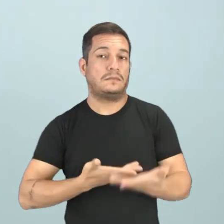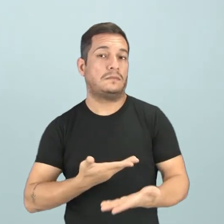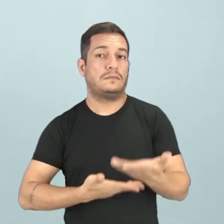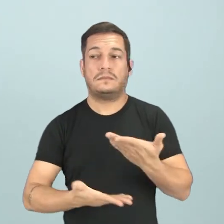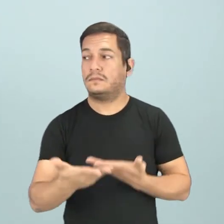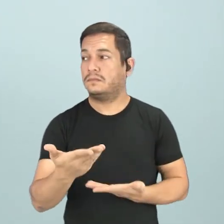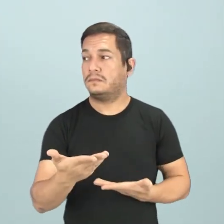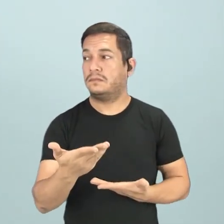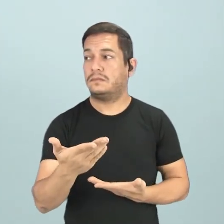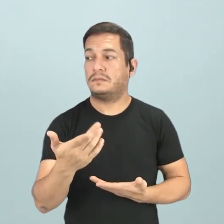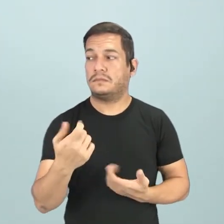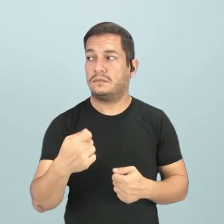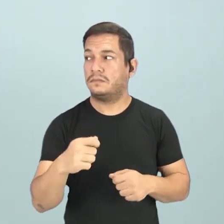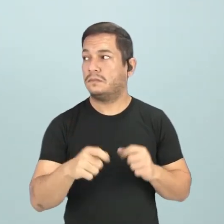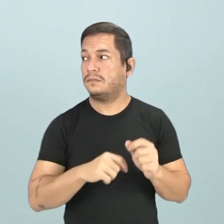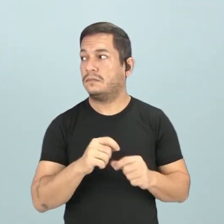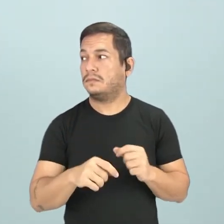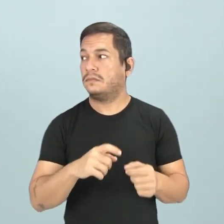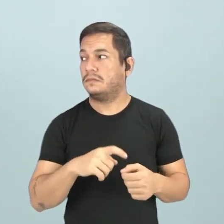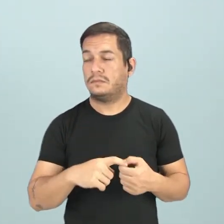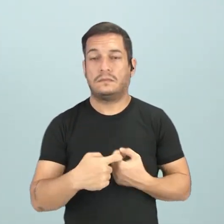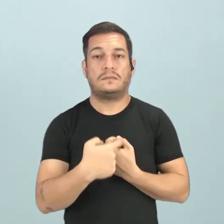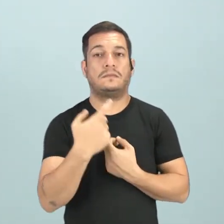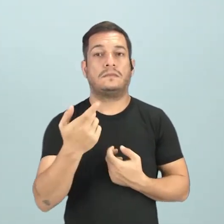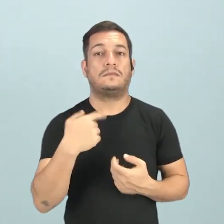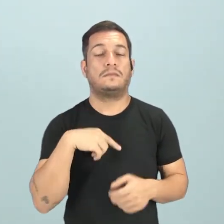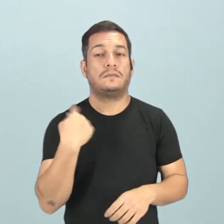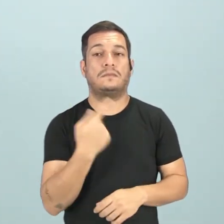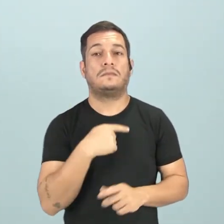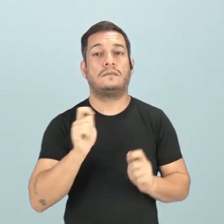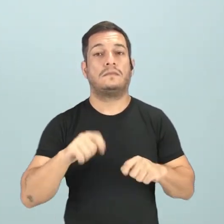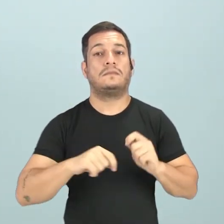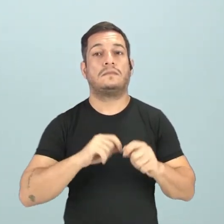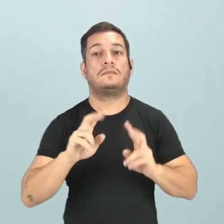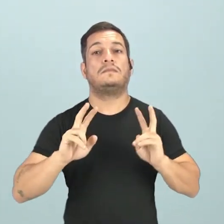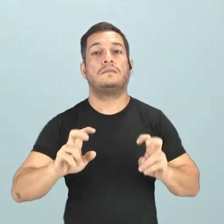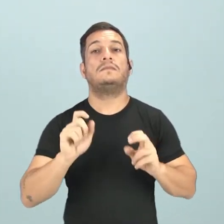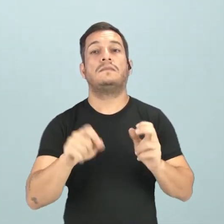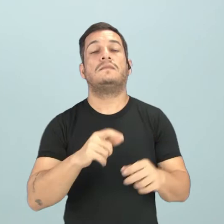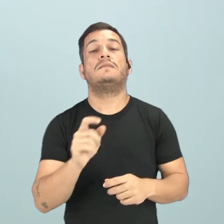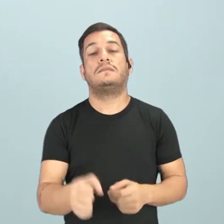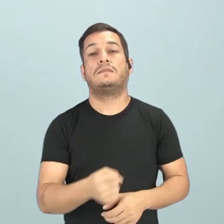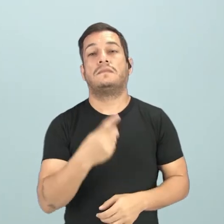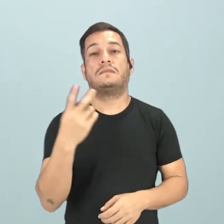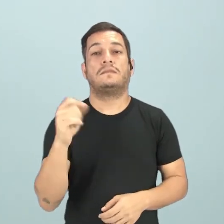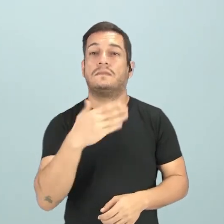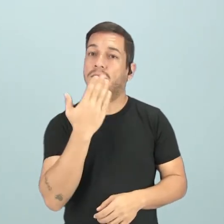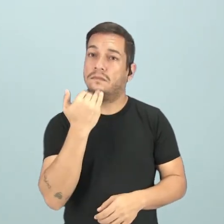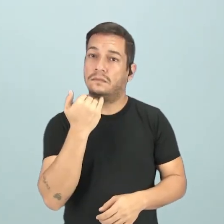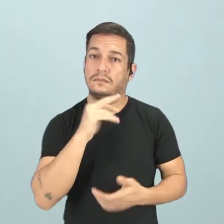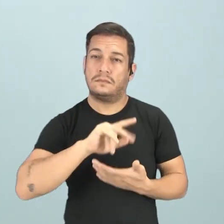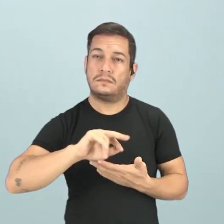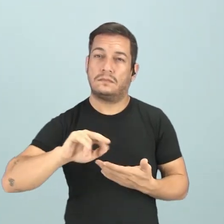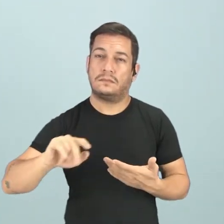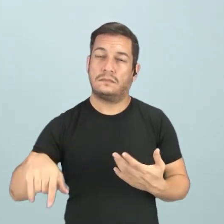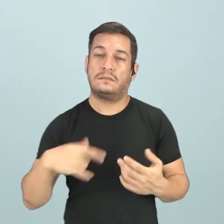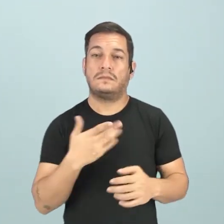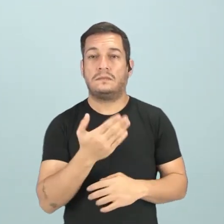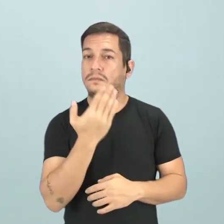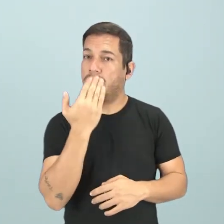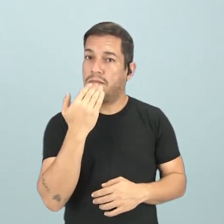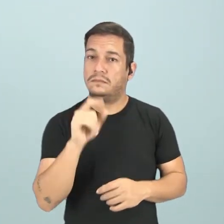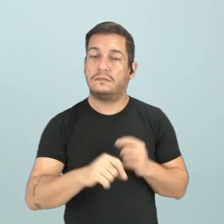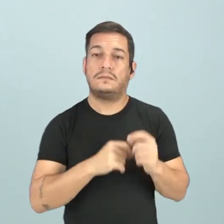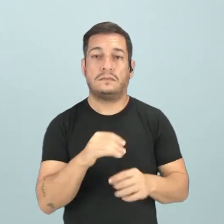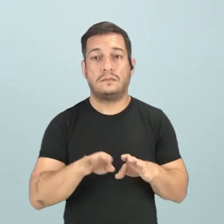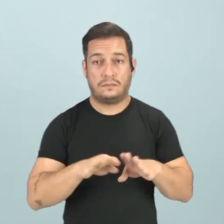dupla, né? Um depende do outro. Então, podemos observar que a grande quantidade de alimentos, né, que é consumido